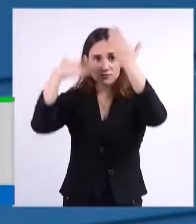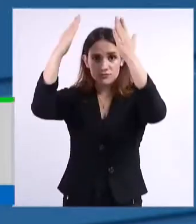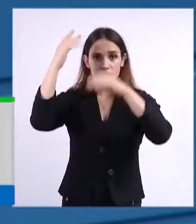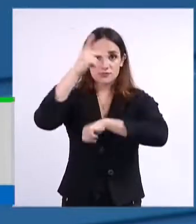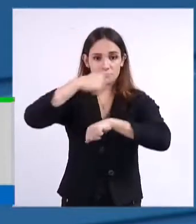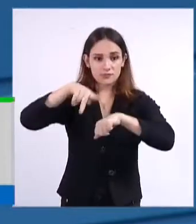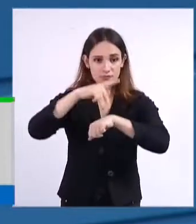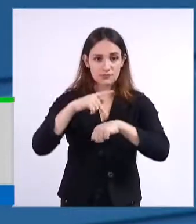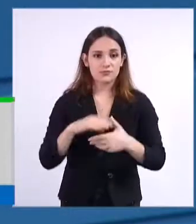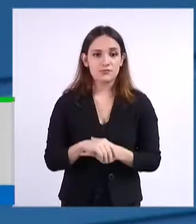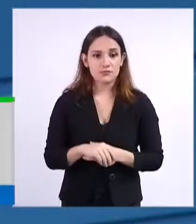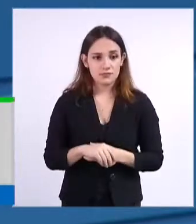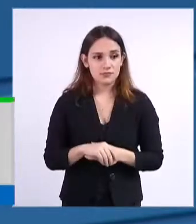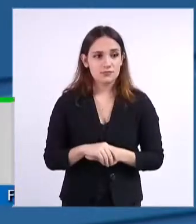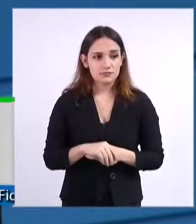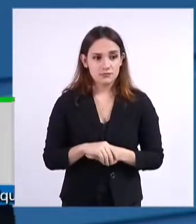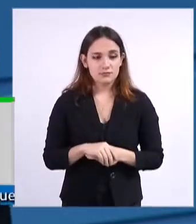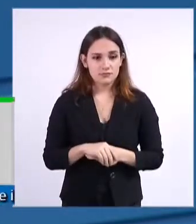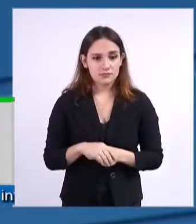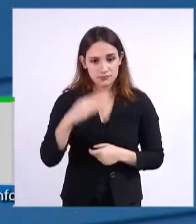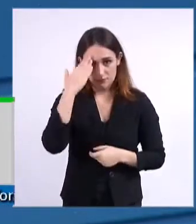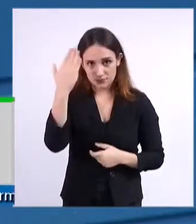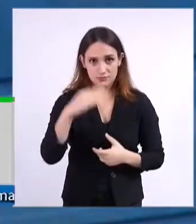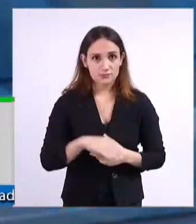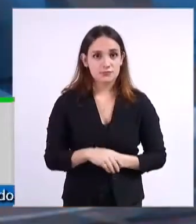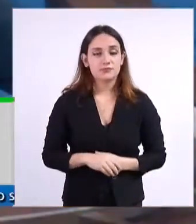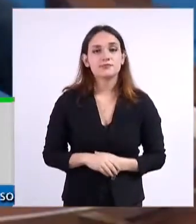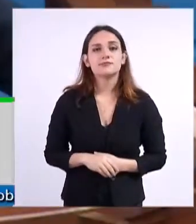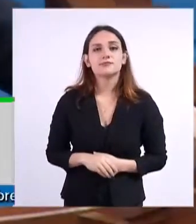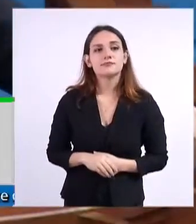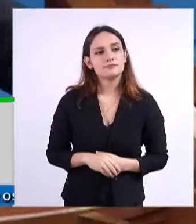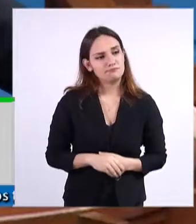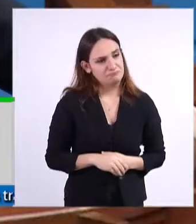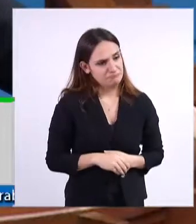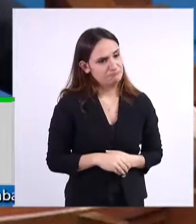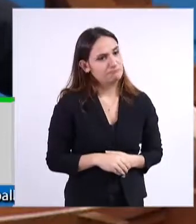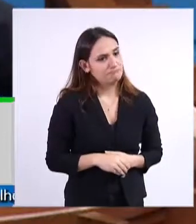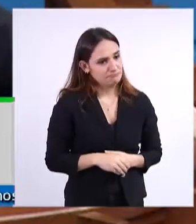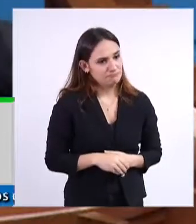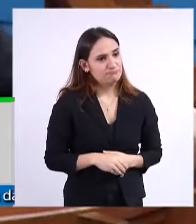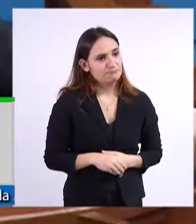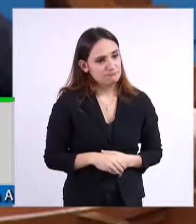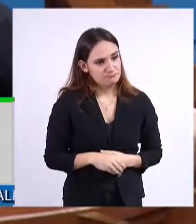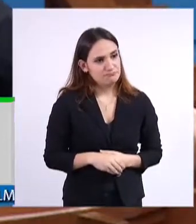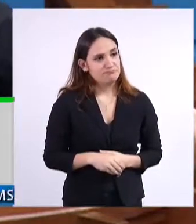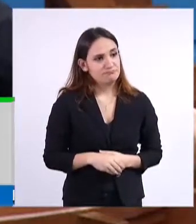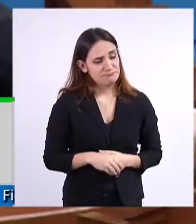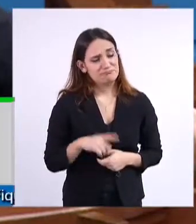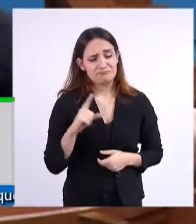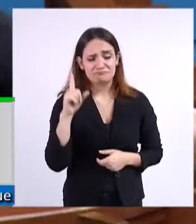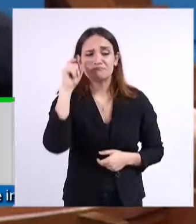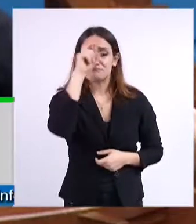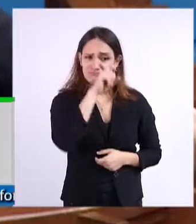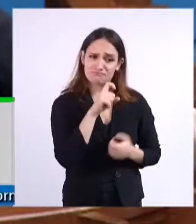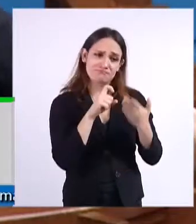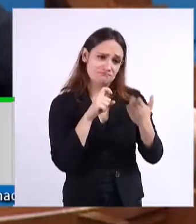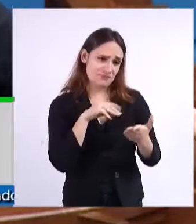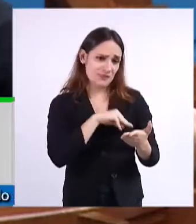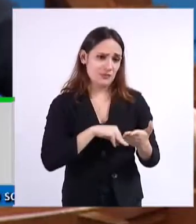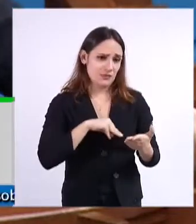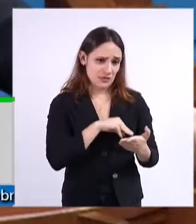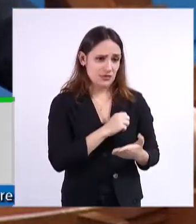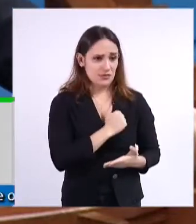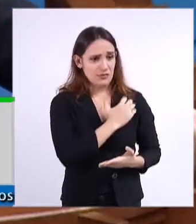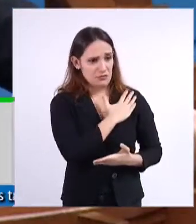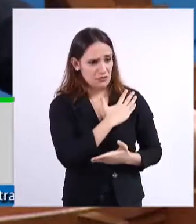país pujante. Muito obrigado. Muito difícil a missão do colega, deputado Coronel